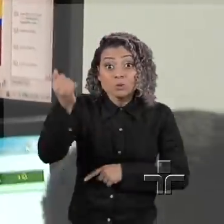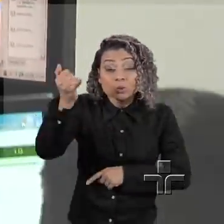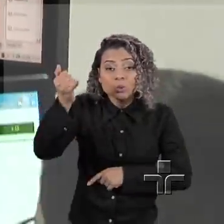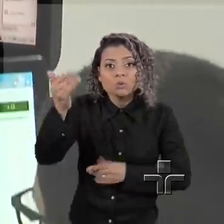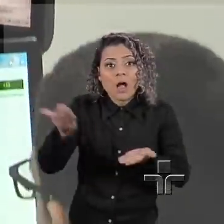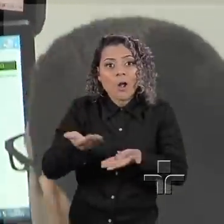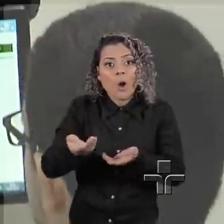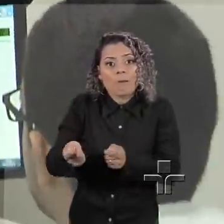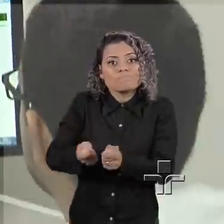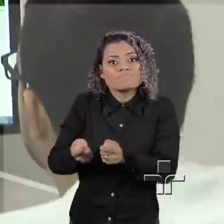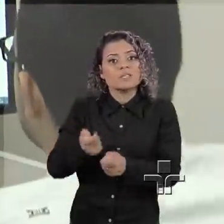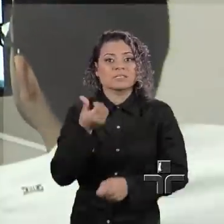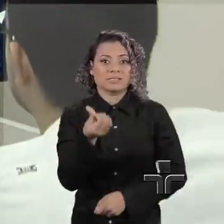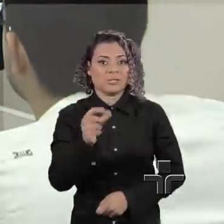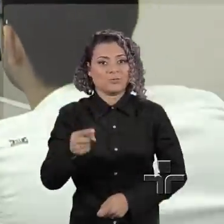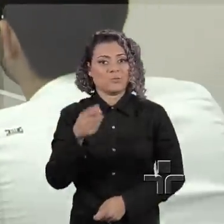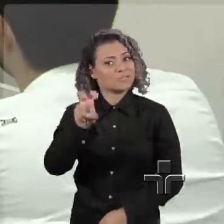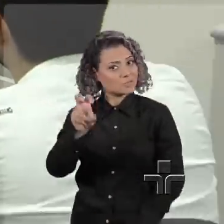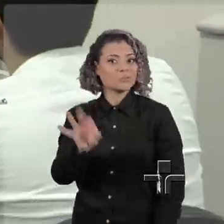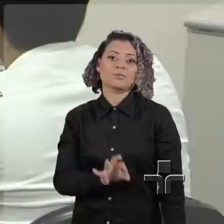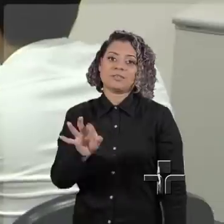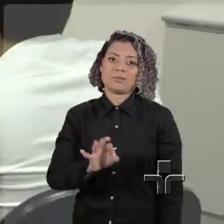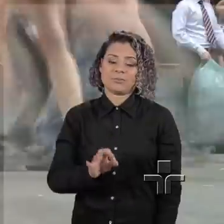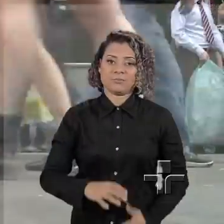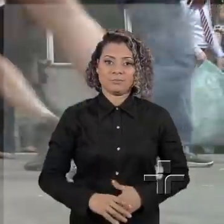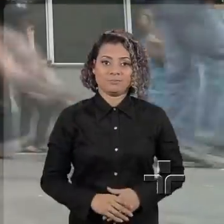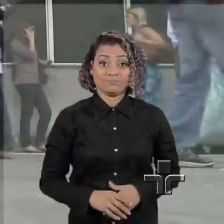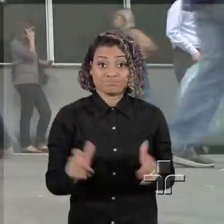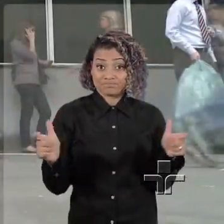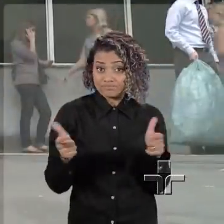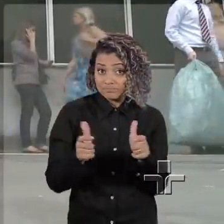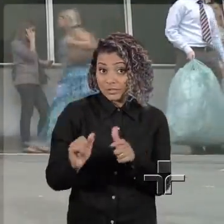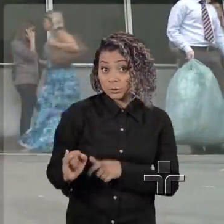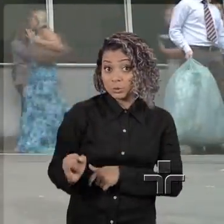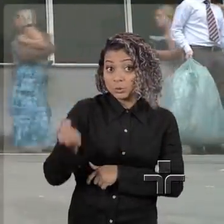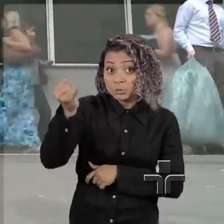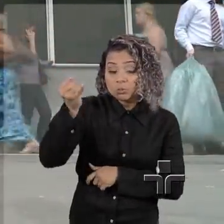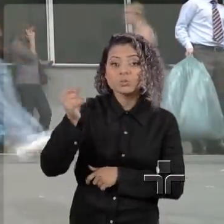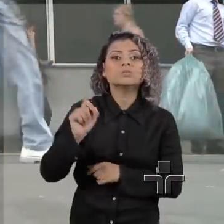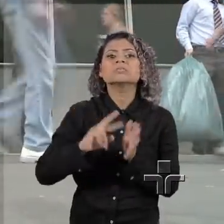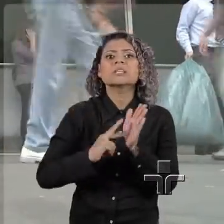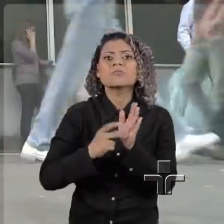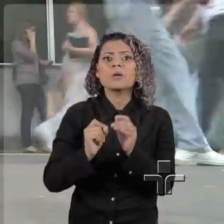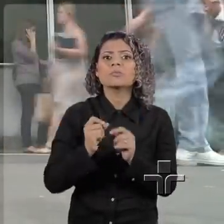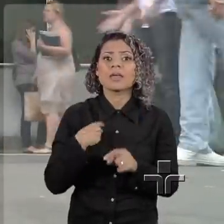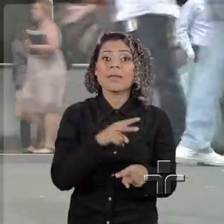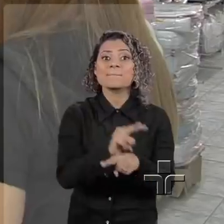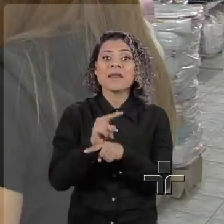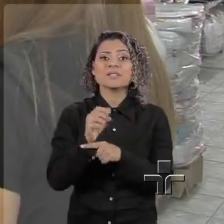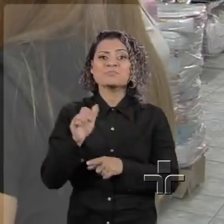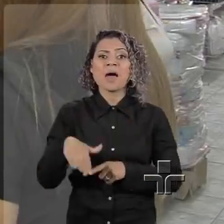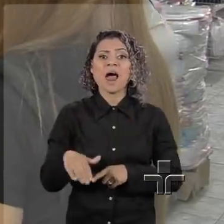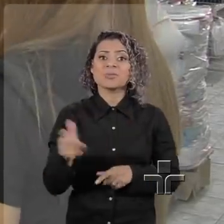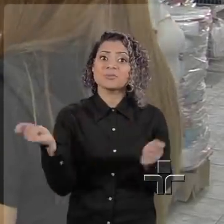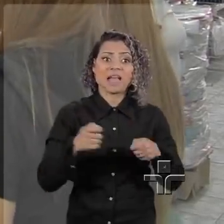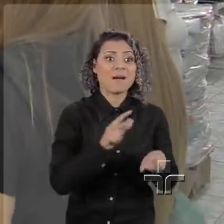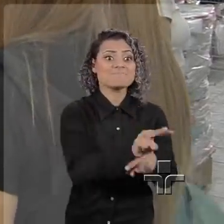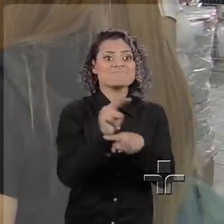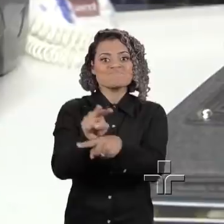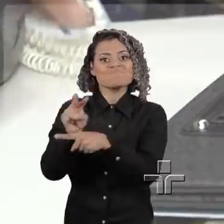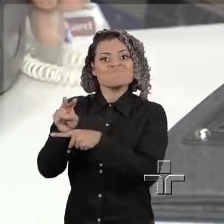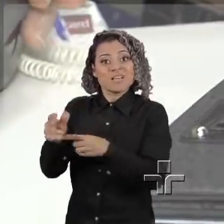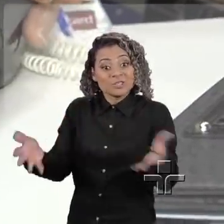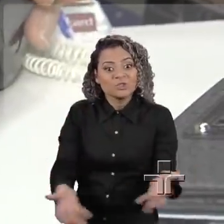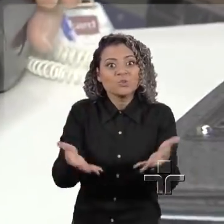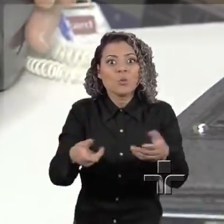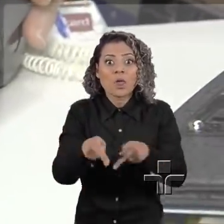ano em 6,5%. A redução dos juros deveria significar empréstimos mais baratos, estimulando